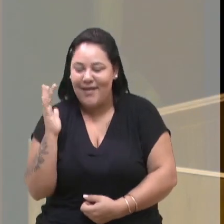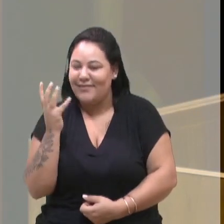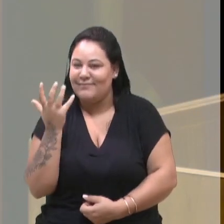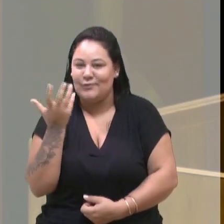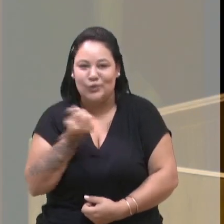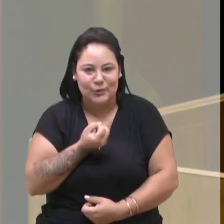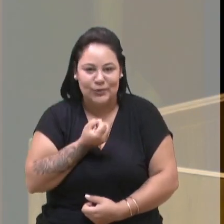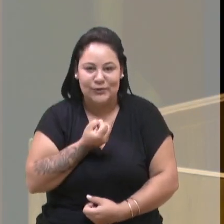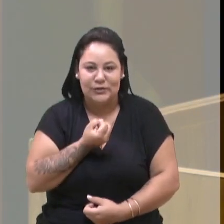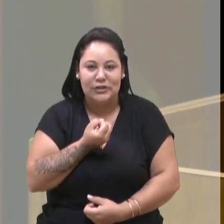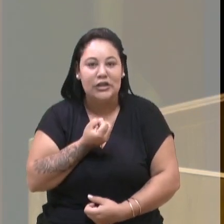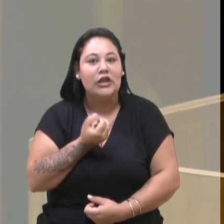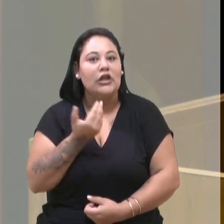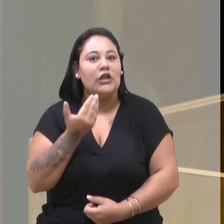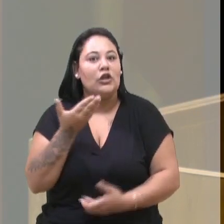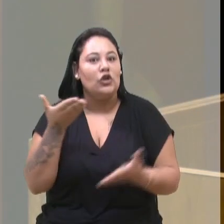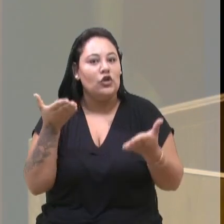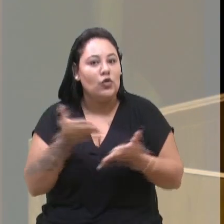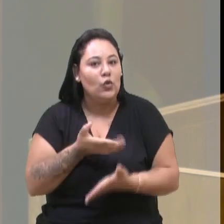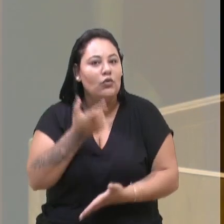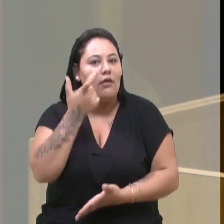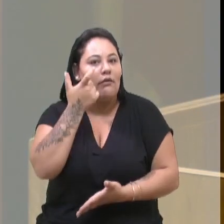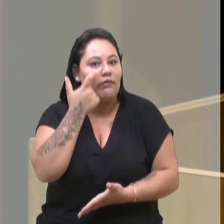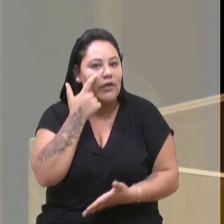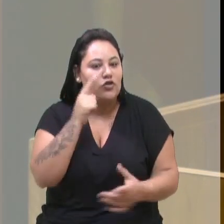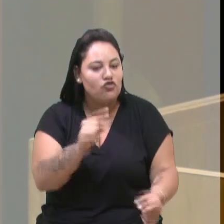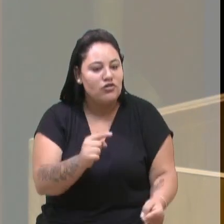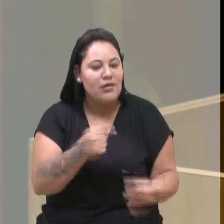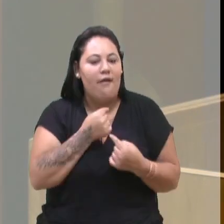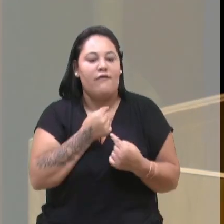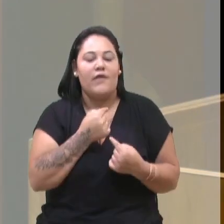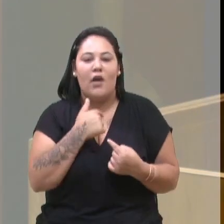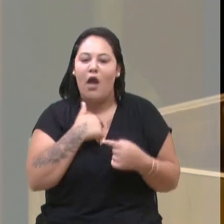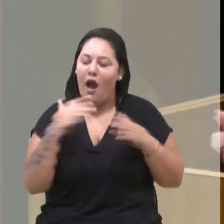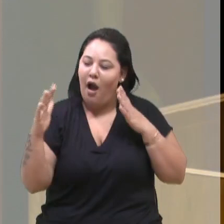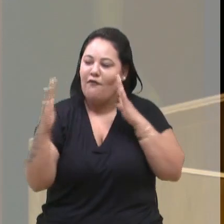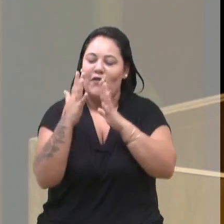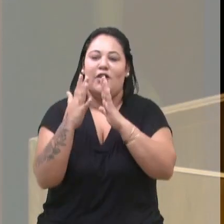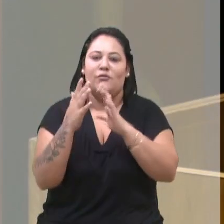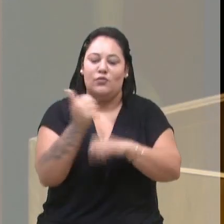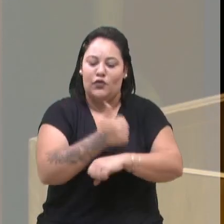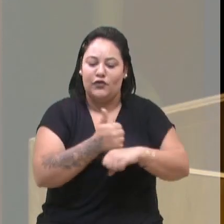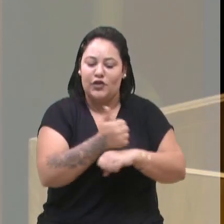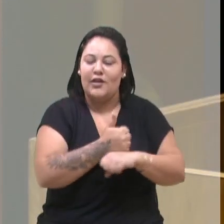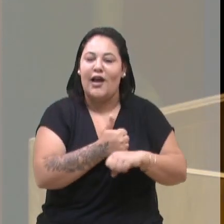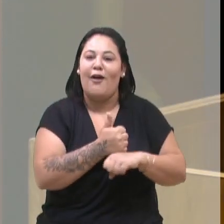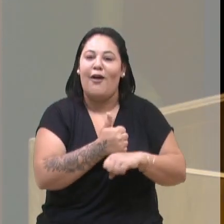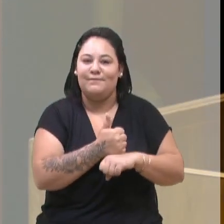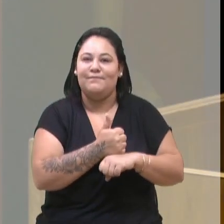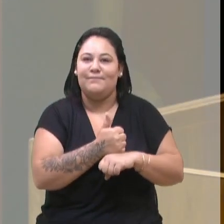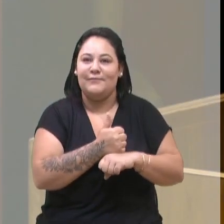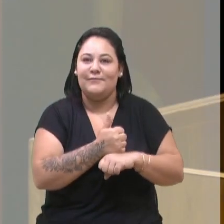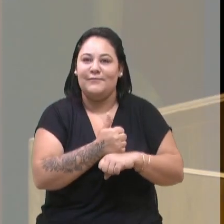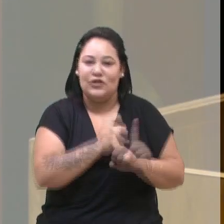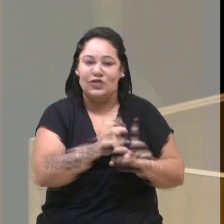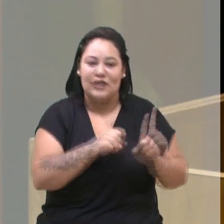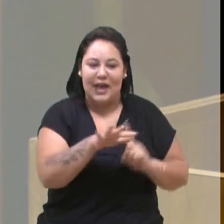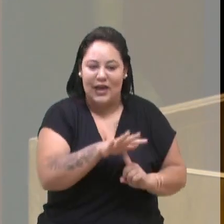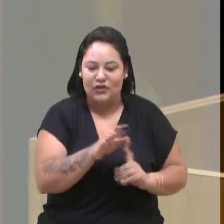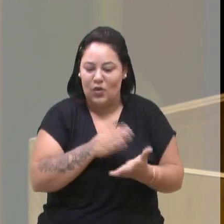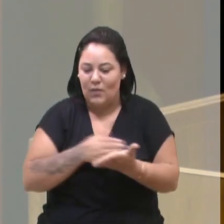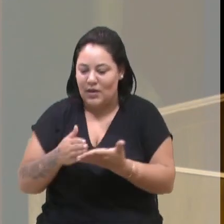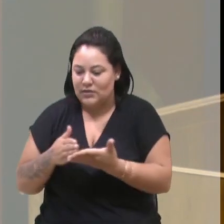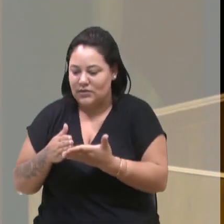dos desafios que envolve um profissional liberal, alguém da sociedade privada que vem para o setor público